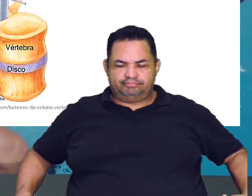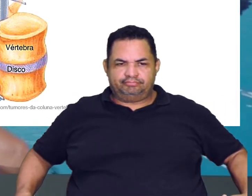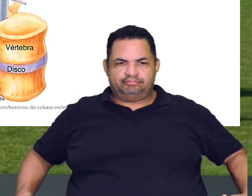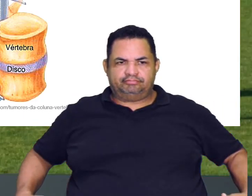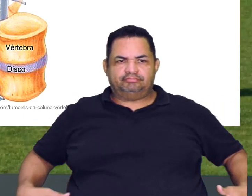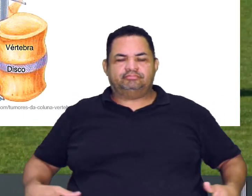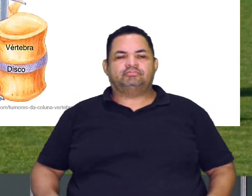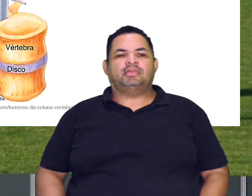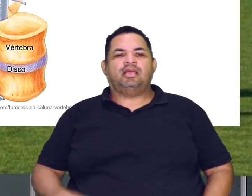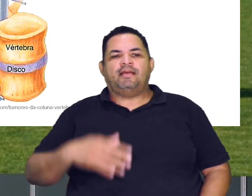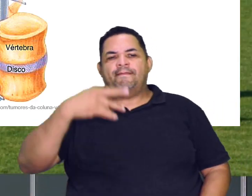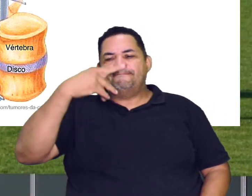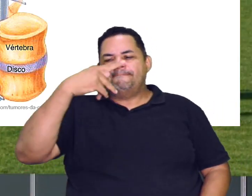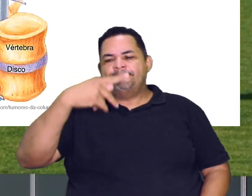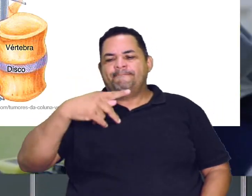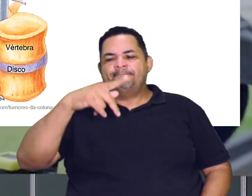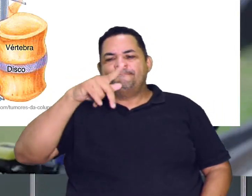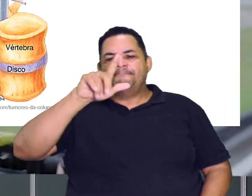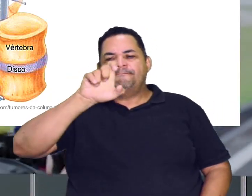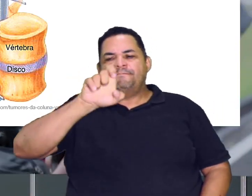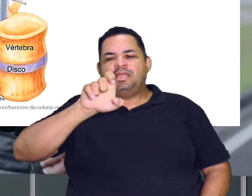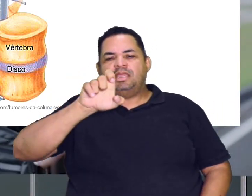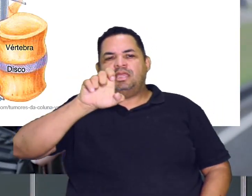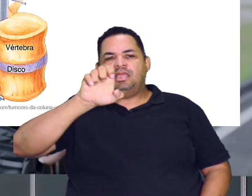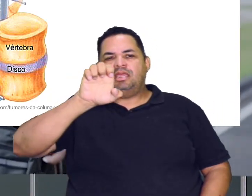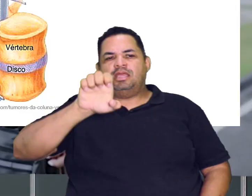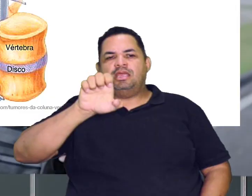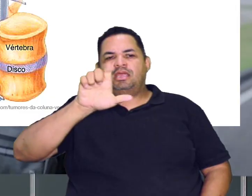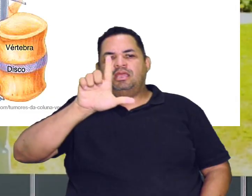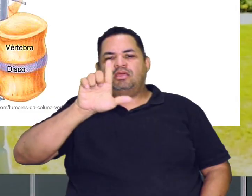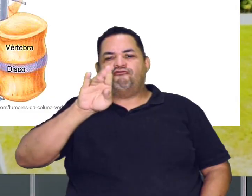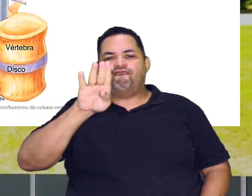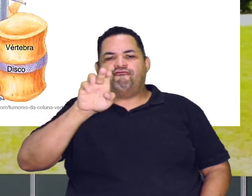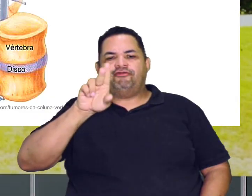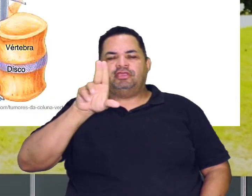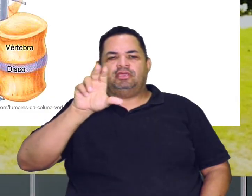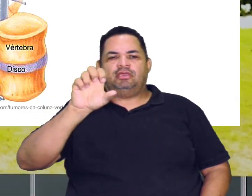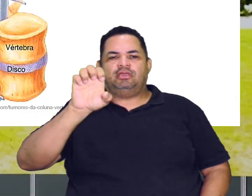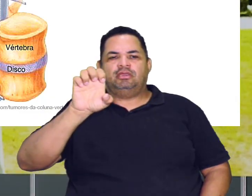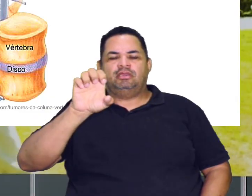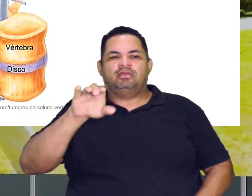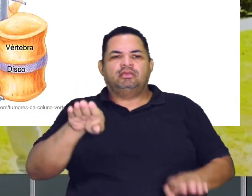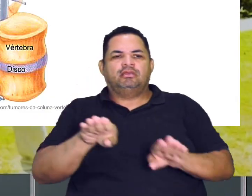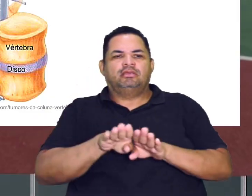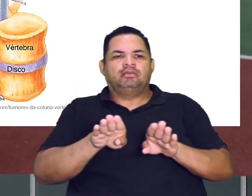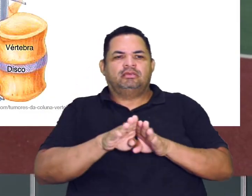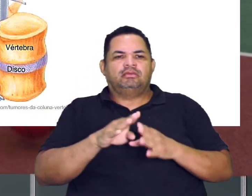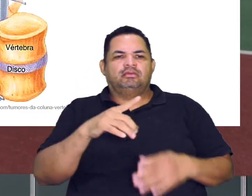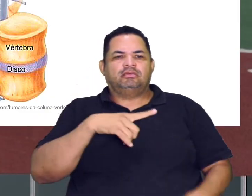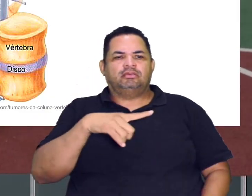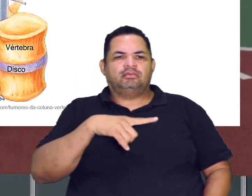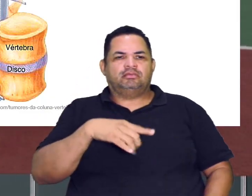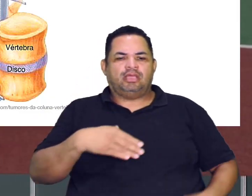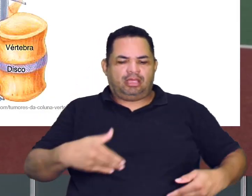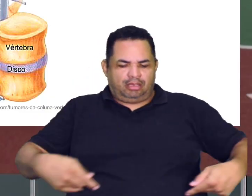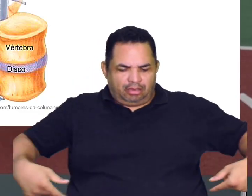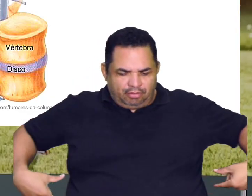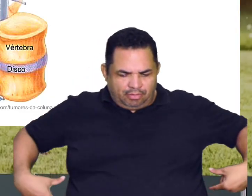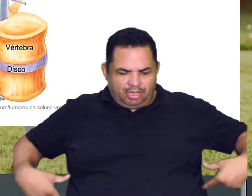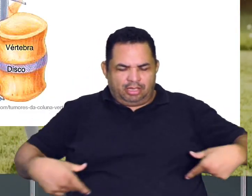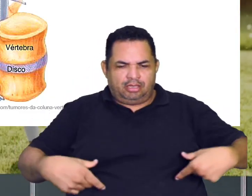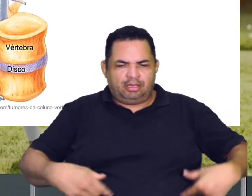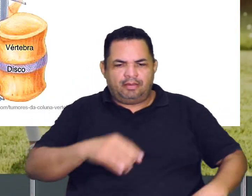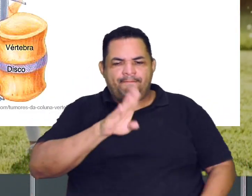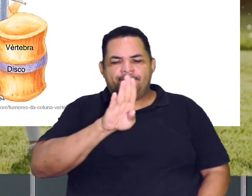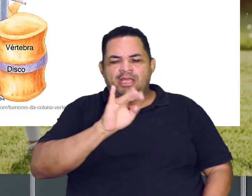a pelve, tá? O finalzinho ali, chegando ali na nossa bacia, tá? Professora, a gente tem bacia, sim. Já